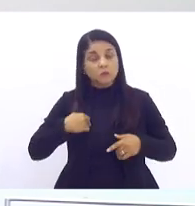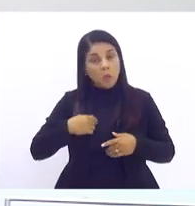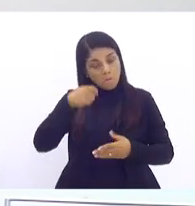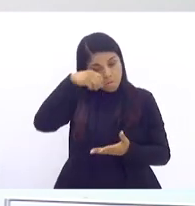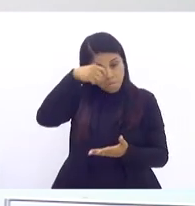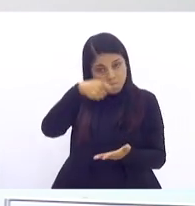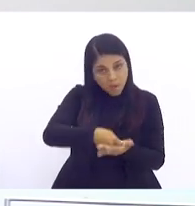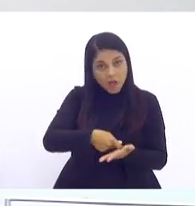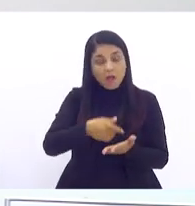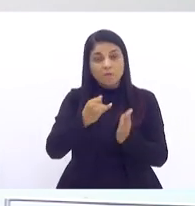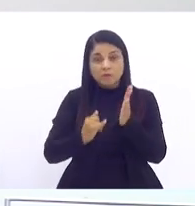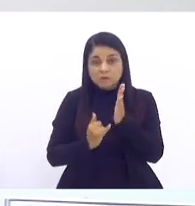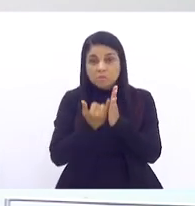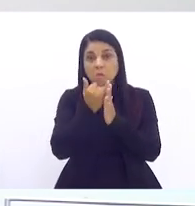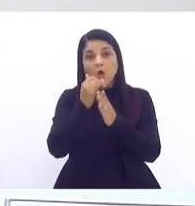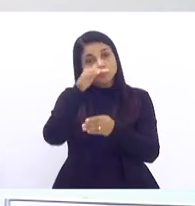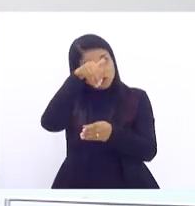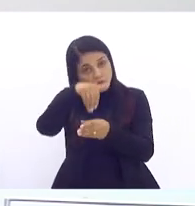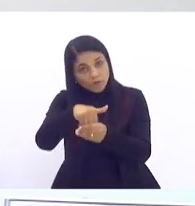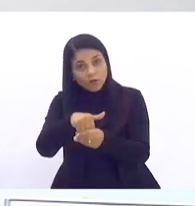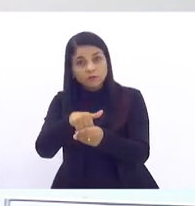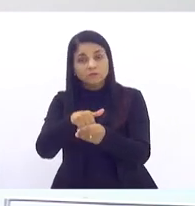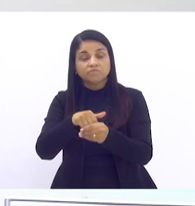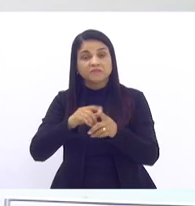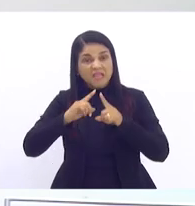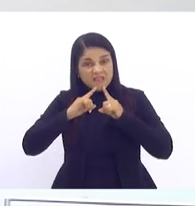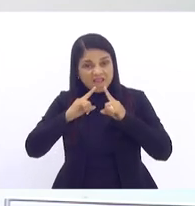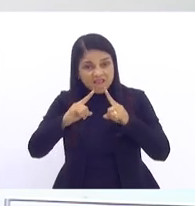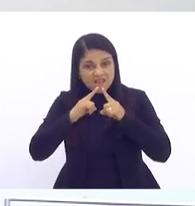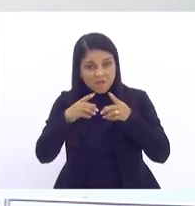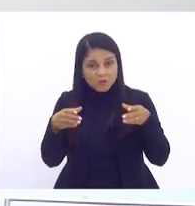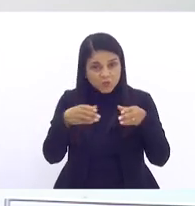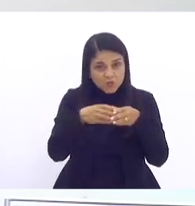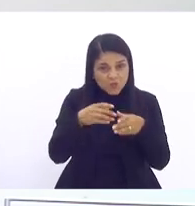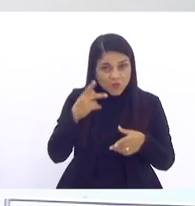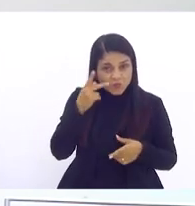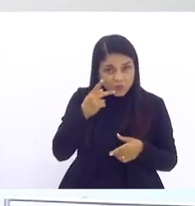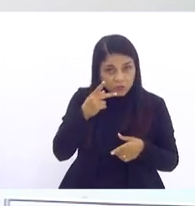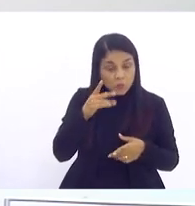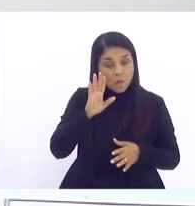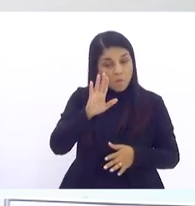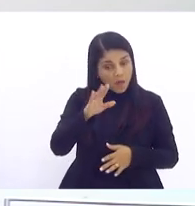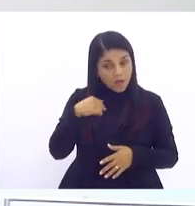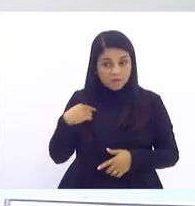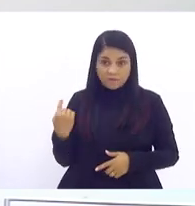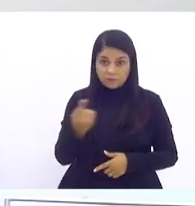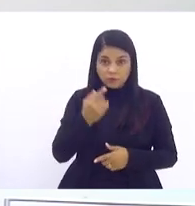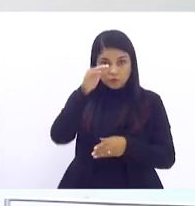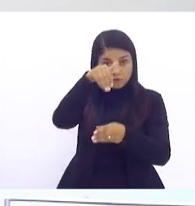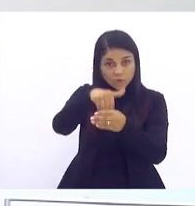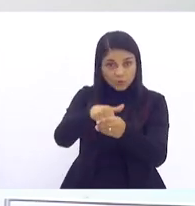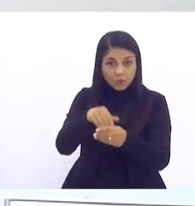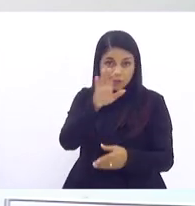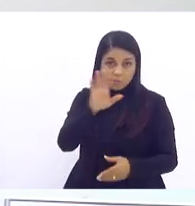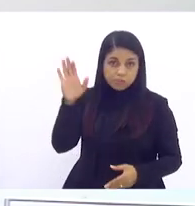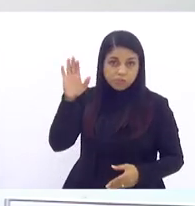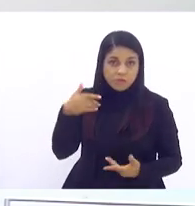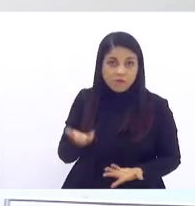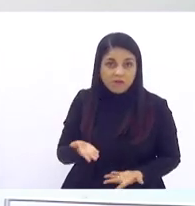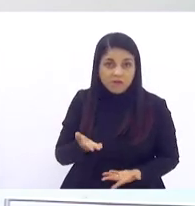votamos então se muitas vezes a gente reclama da classe política como nós colocamos ela lá E aí